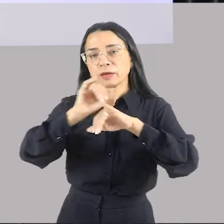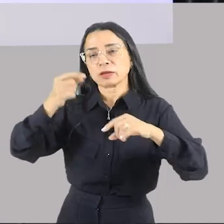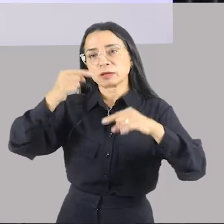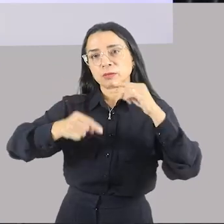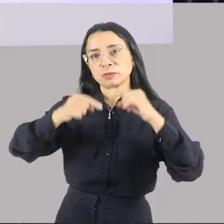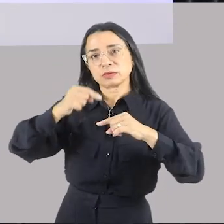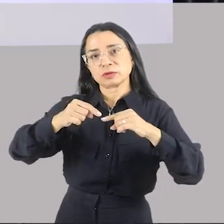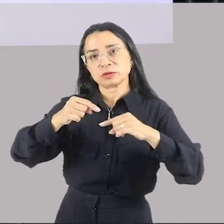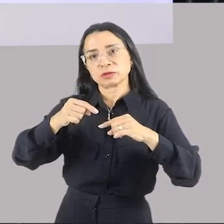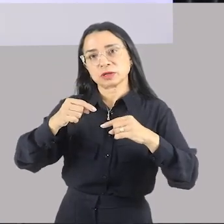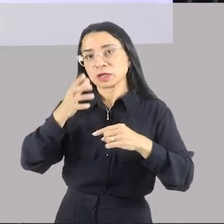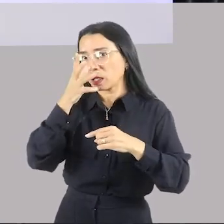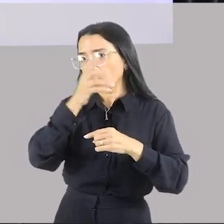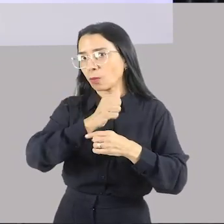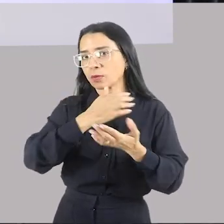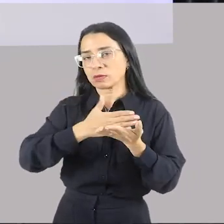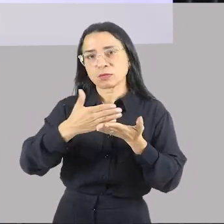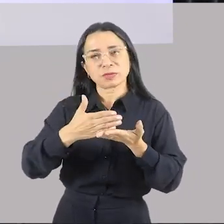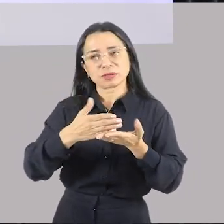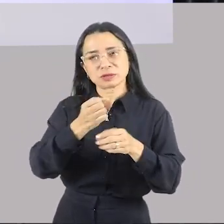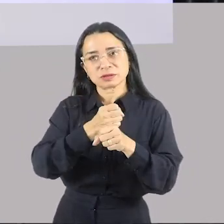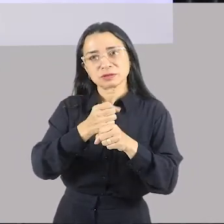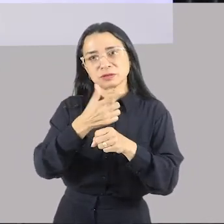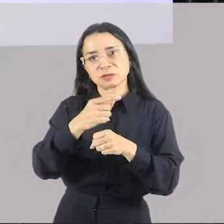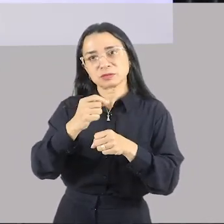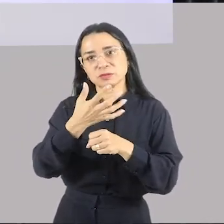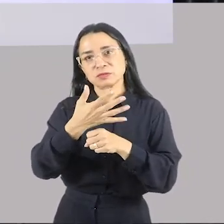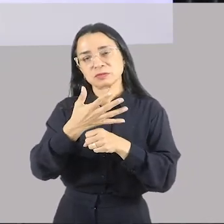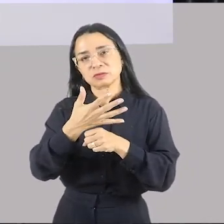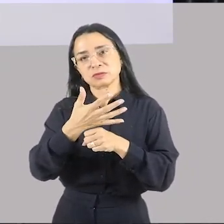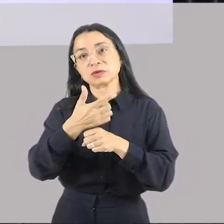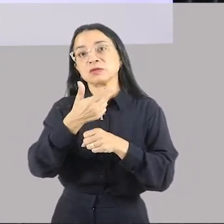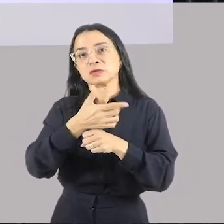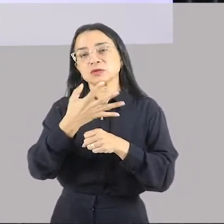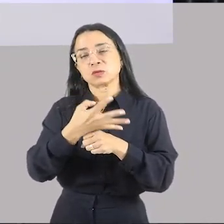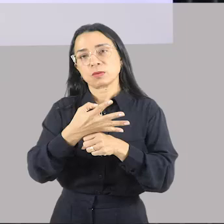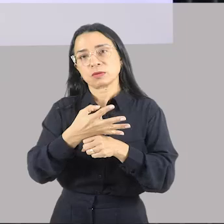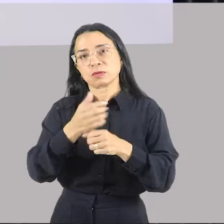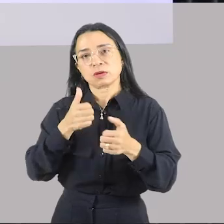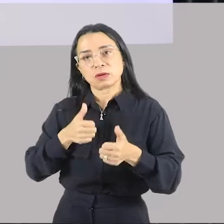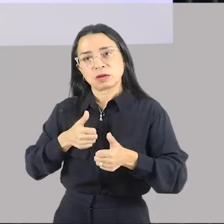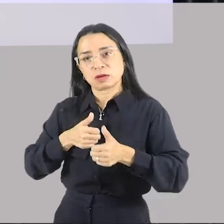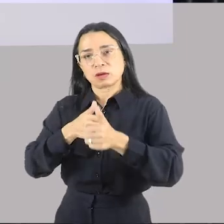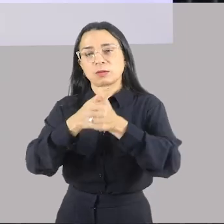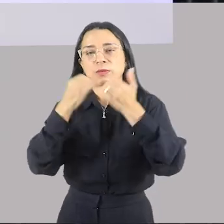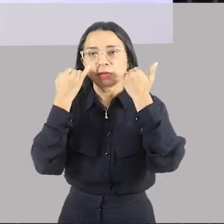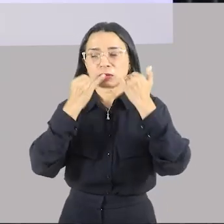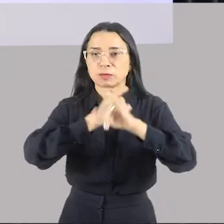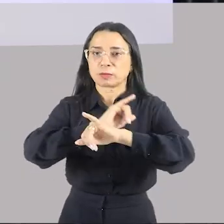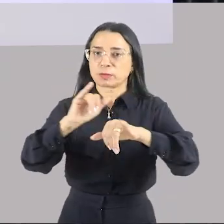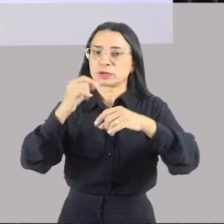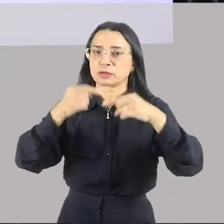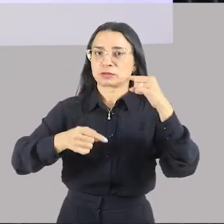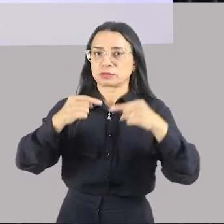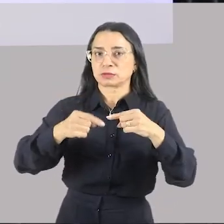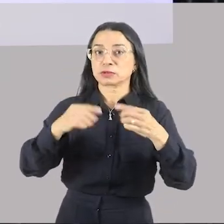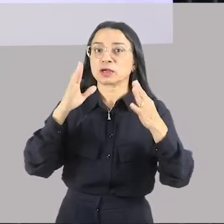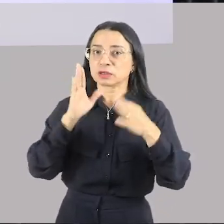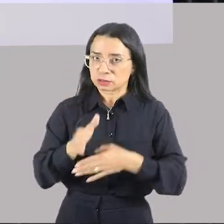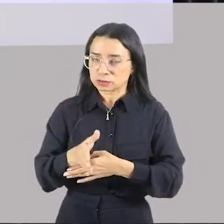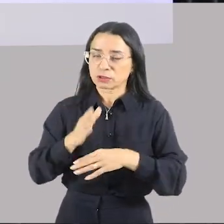daqui a pouco vai ter eleição, esse ano, para prefeito, para vereador. Então, o fato de você acompanhar a propaganda política já é um nível de